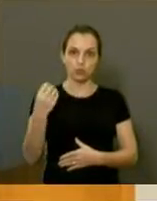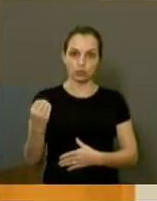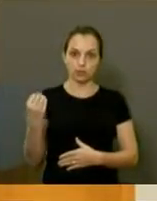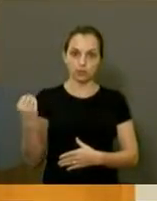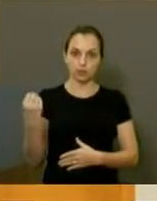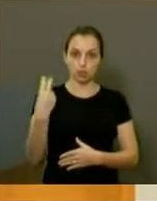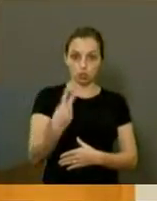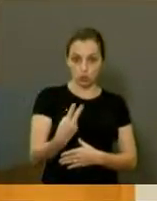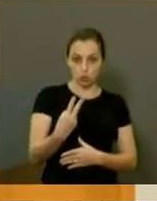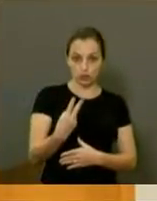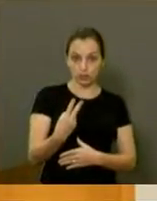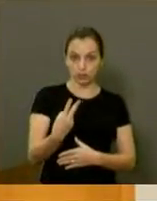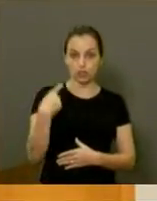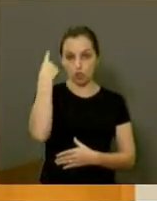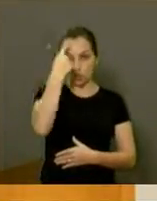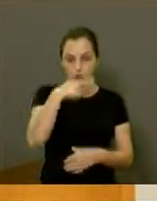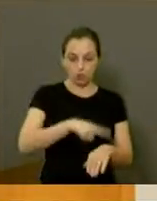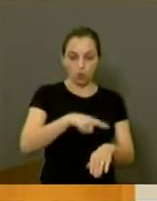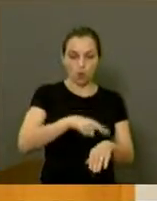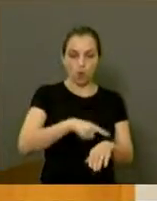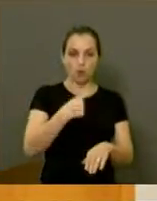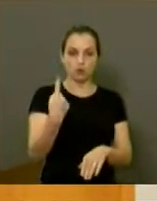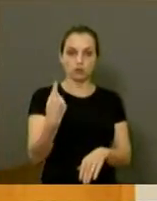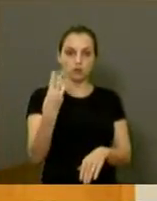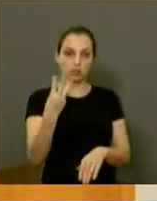3461-2002, das 13 às